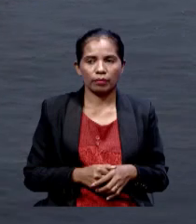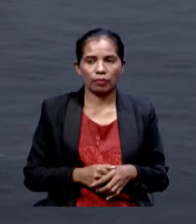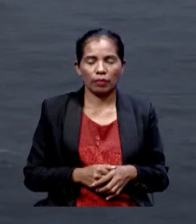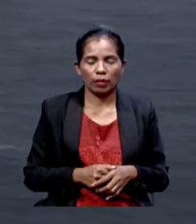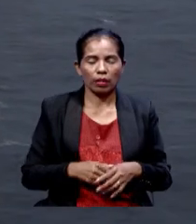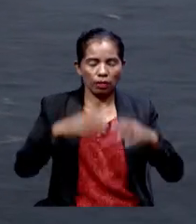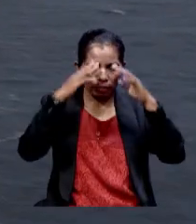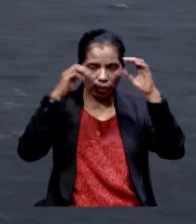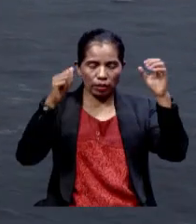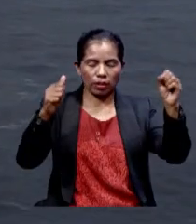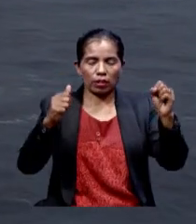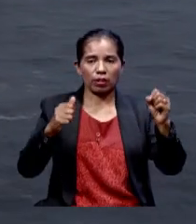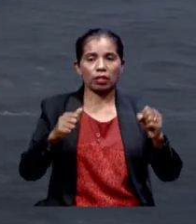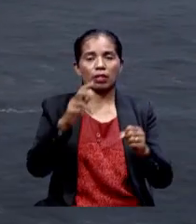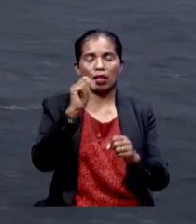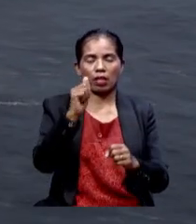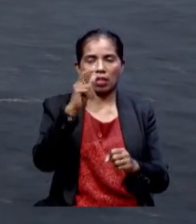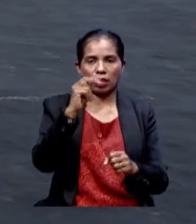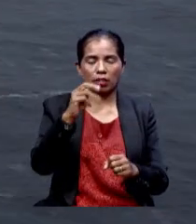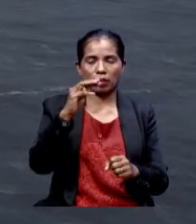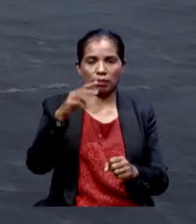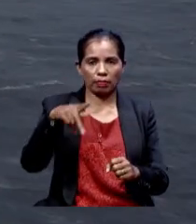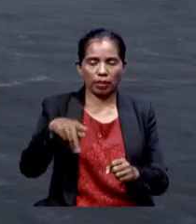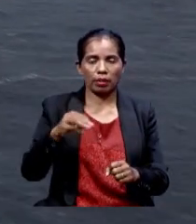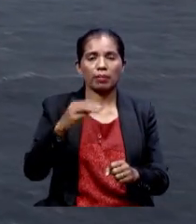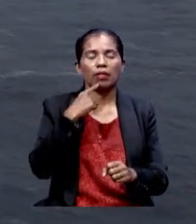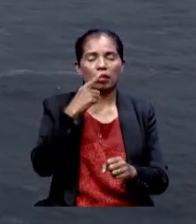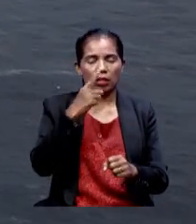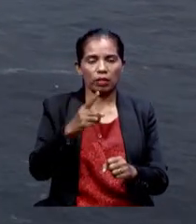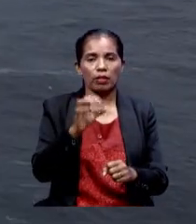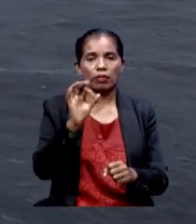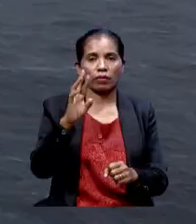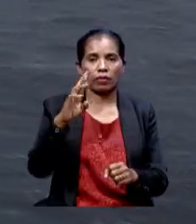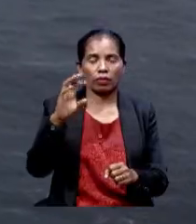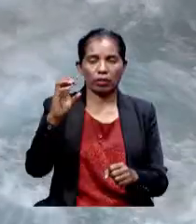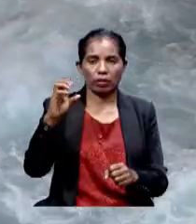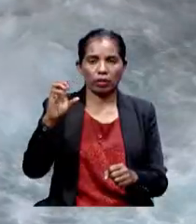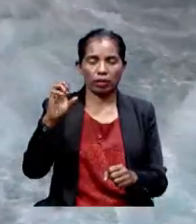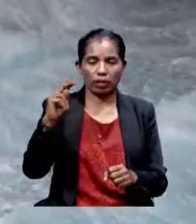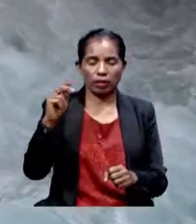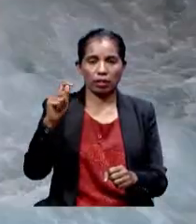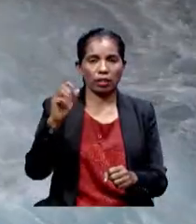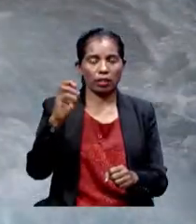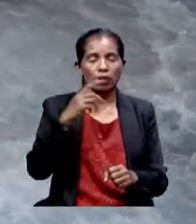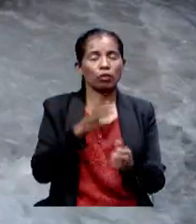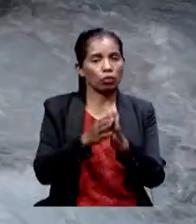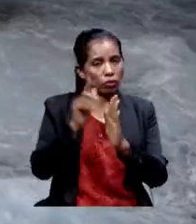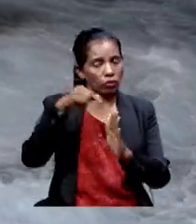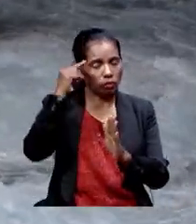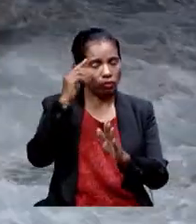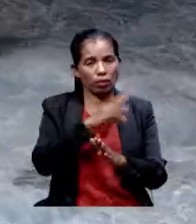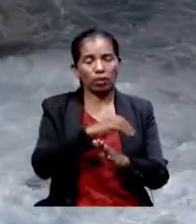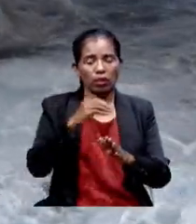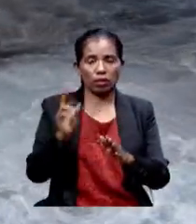Presidente da Autoridade Nacional Petróleo e Minerais, ANPM, Florentino Mateo Suárez Ferreira, o seu governo no dar desistorba